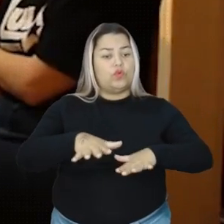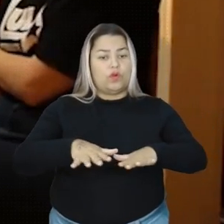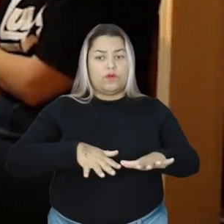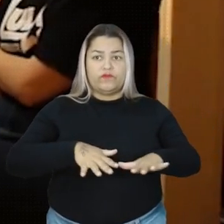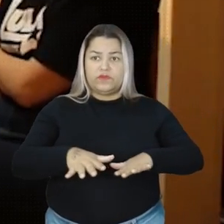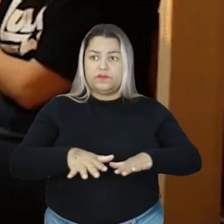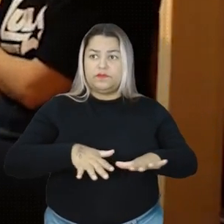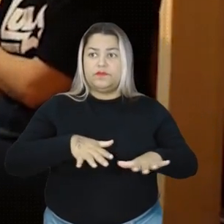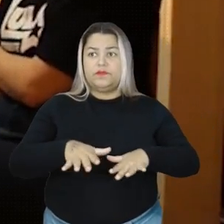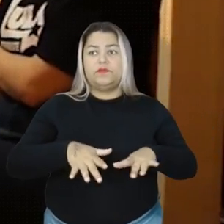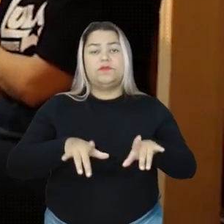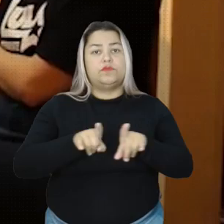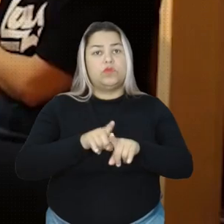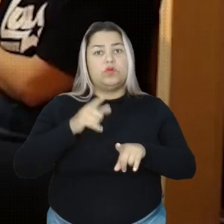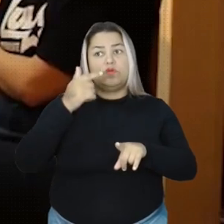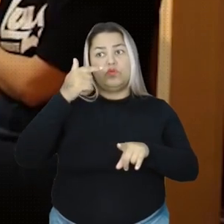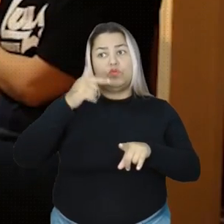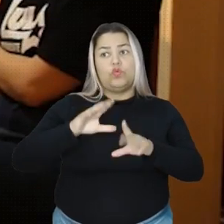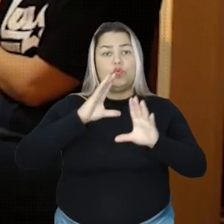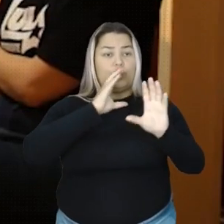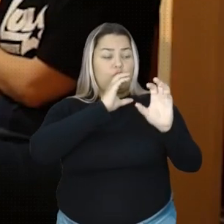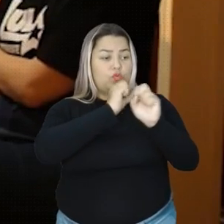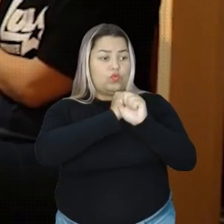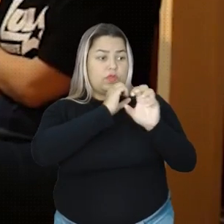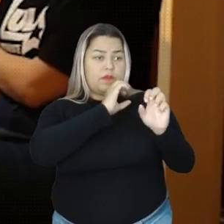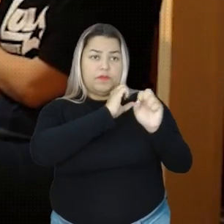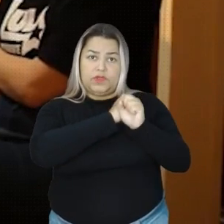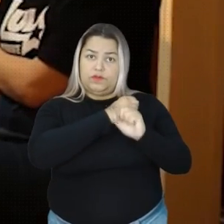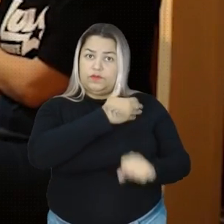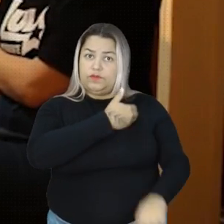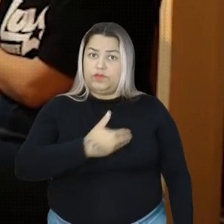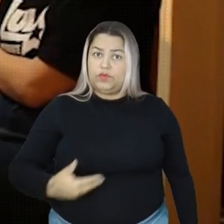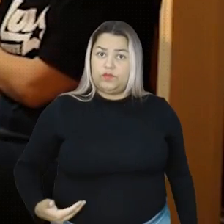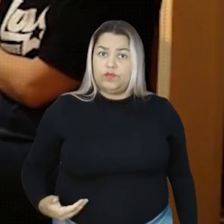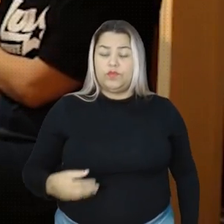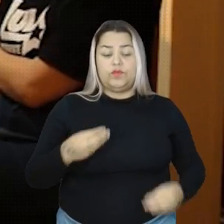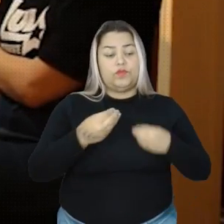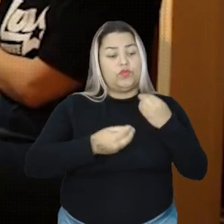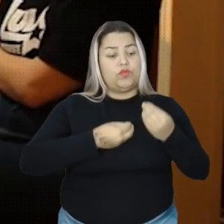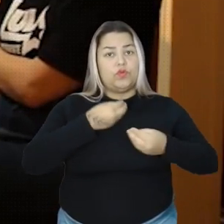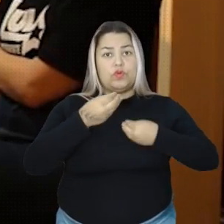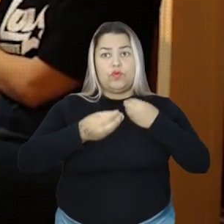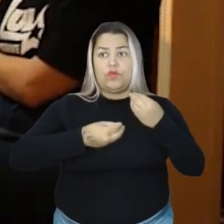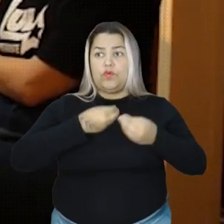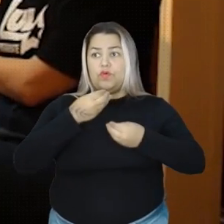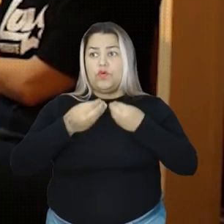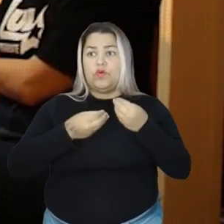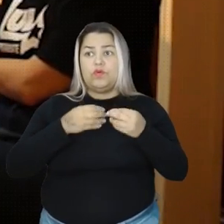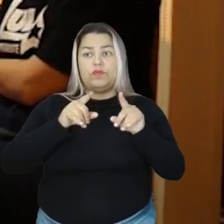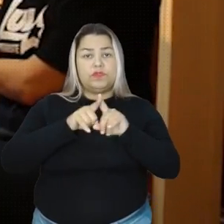sociais, sobre o orçamento público, essas coisas, como é que é. O orçamento é uma peça